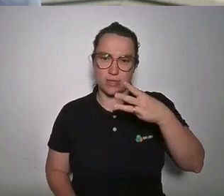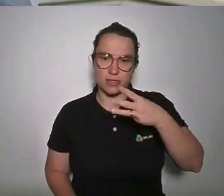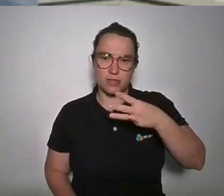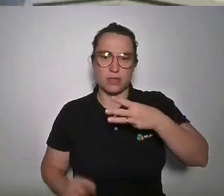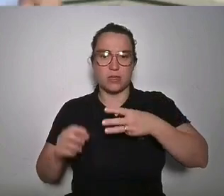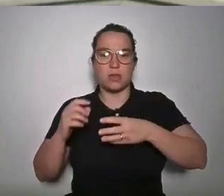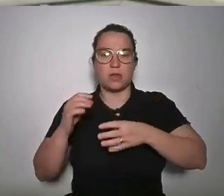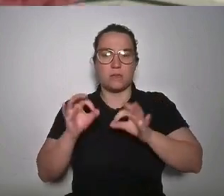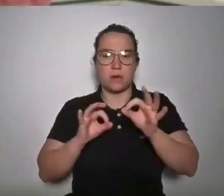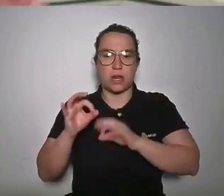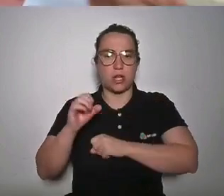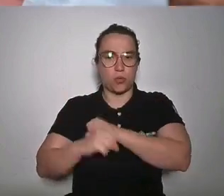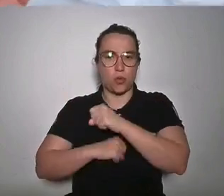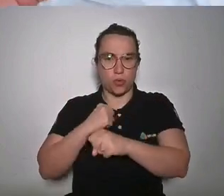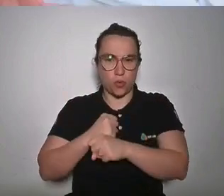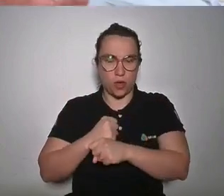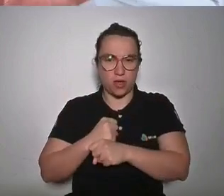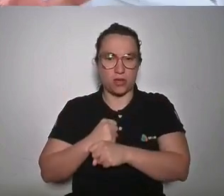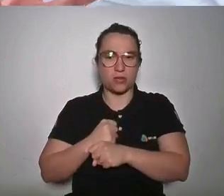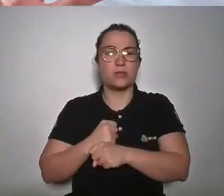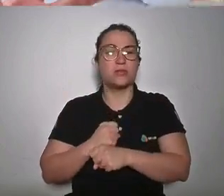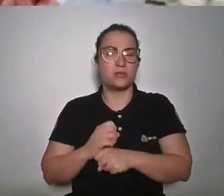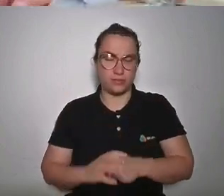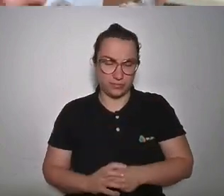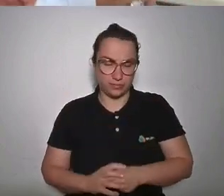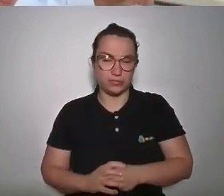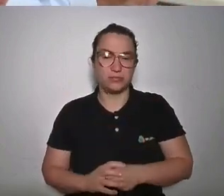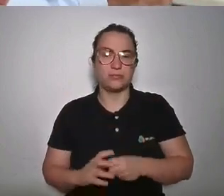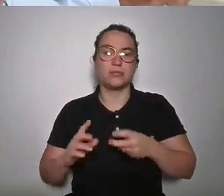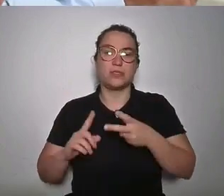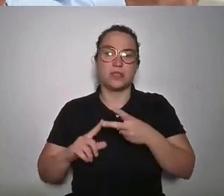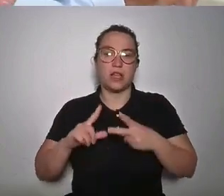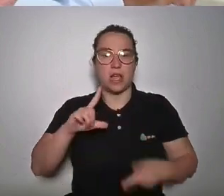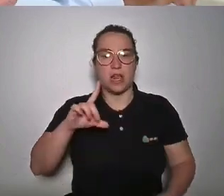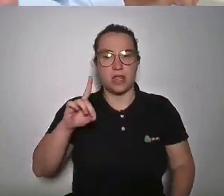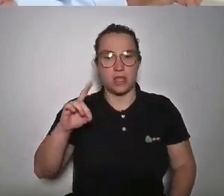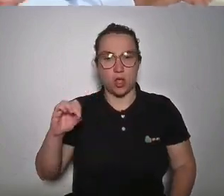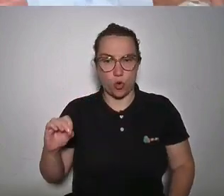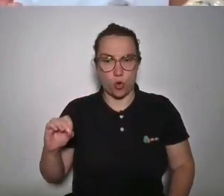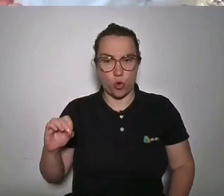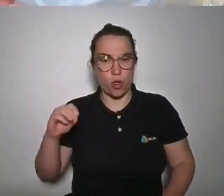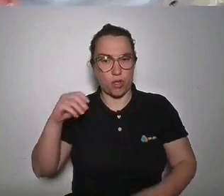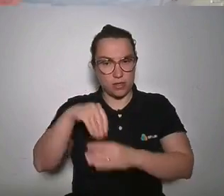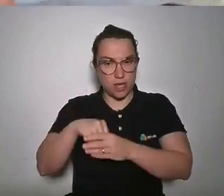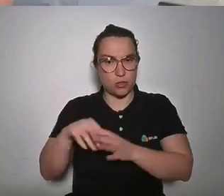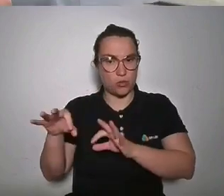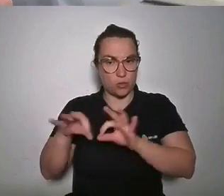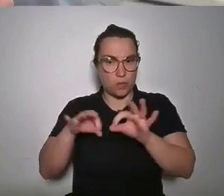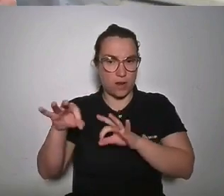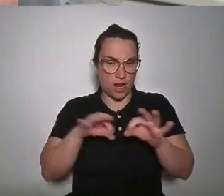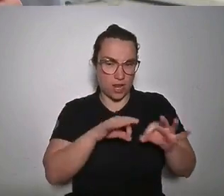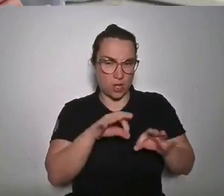Plano plurianual, que é bastante genérico. A LDO está dentro desse plano